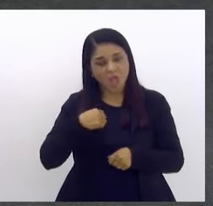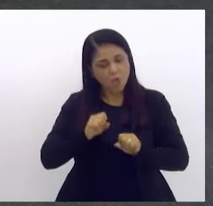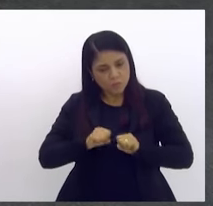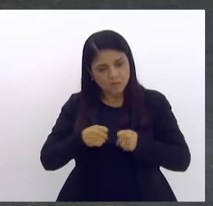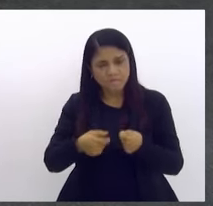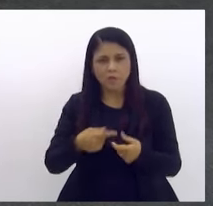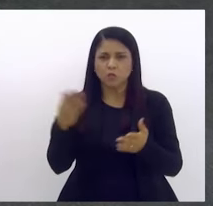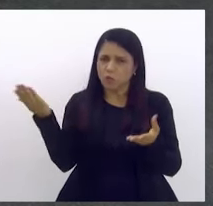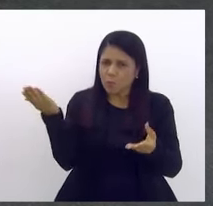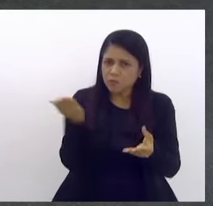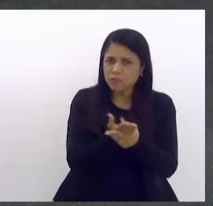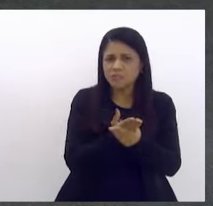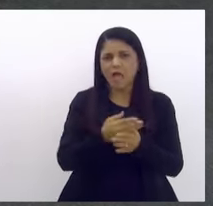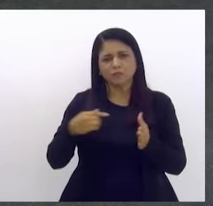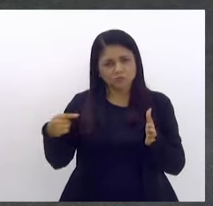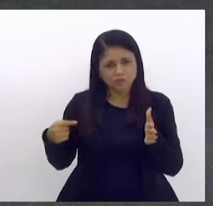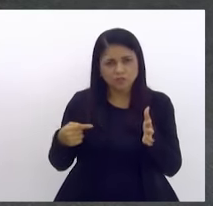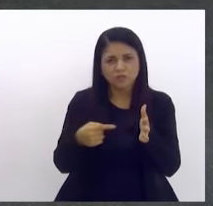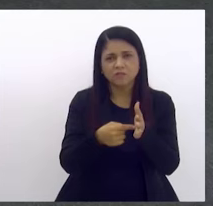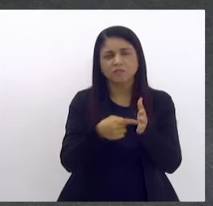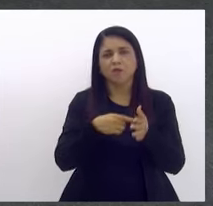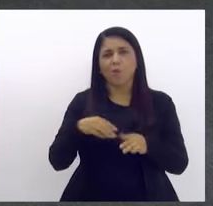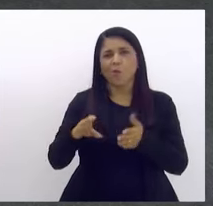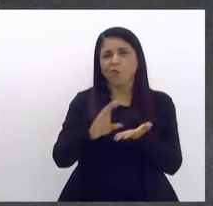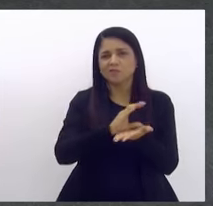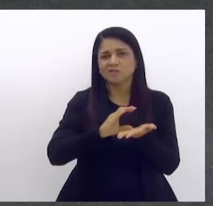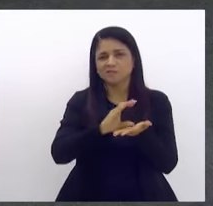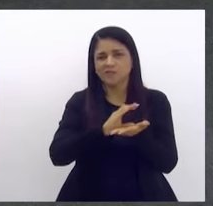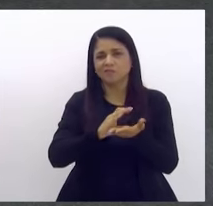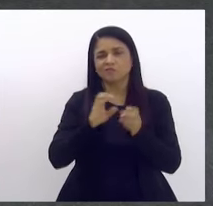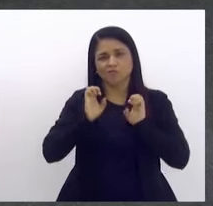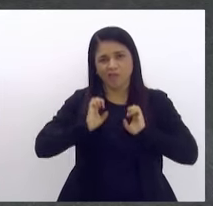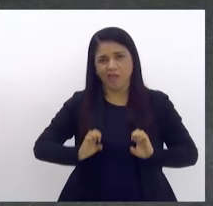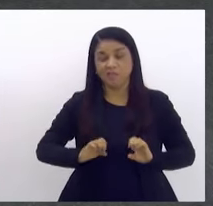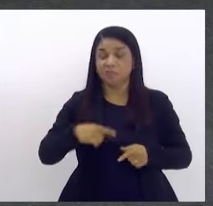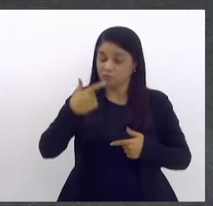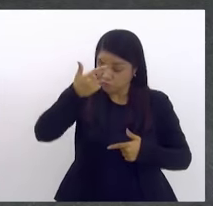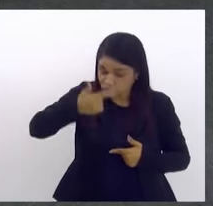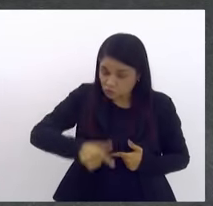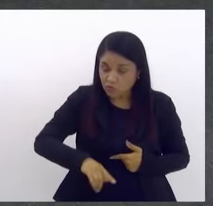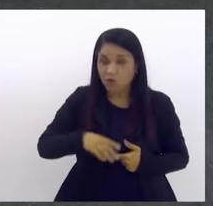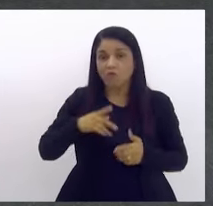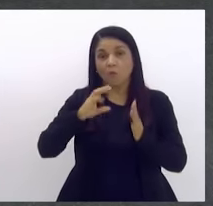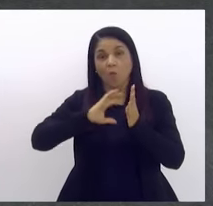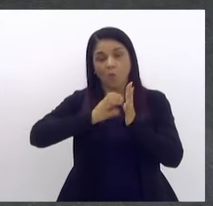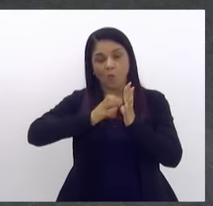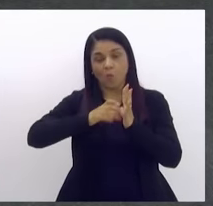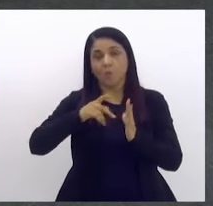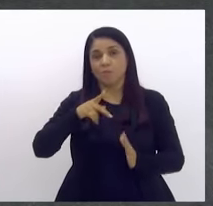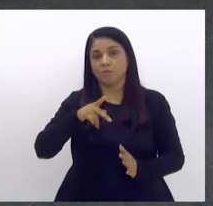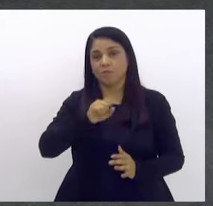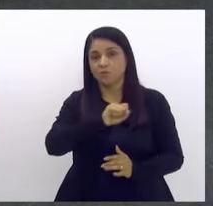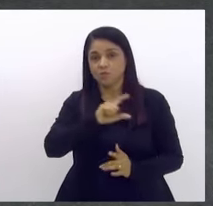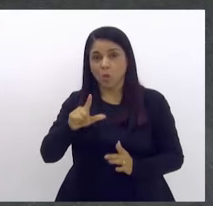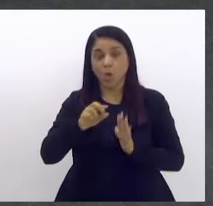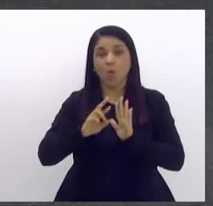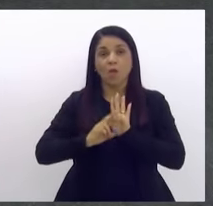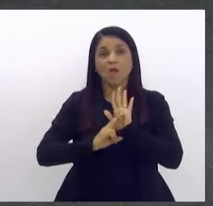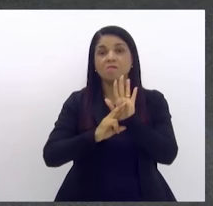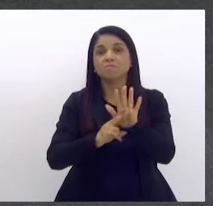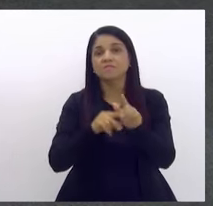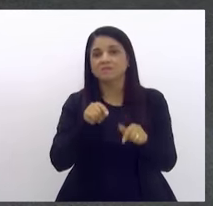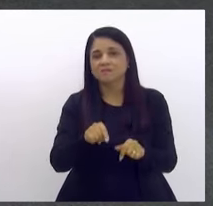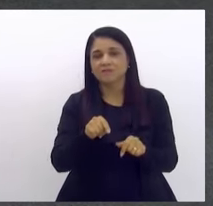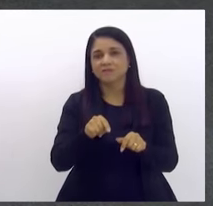processado, sou denunciado ao Conselho de Ética, mas farei novamente. O PSOL representa